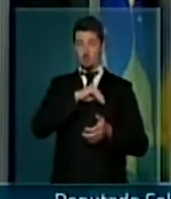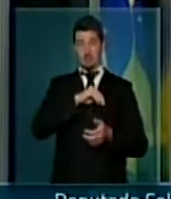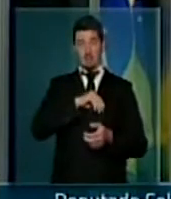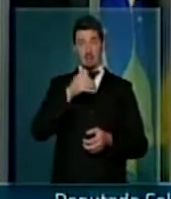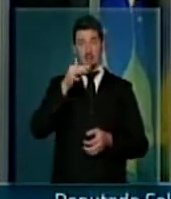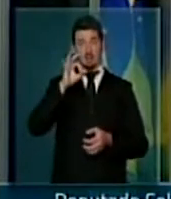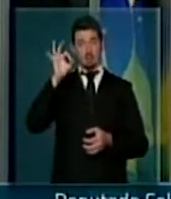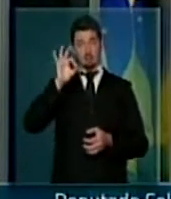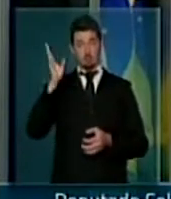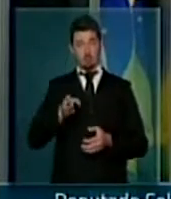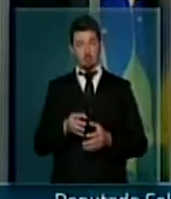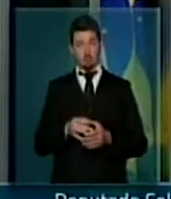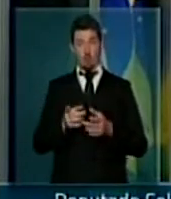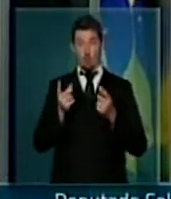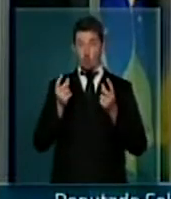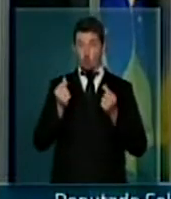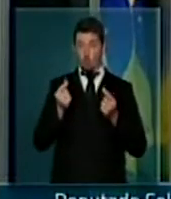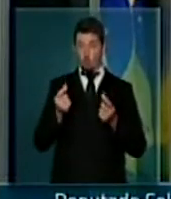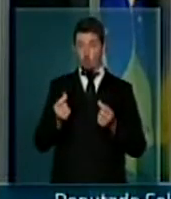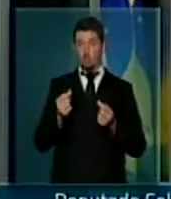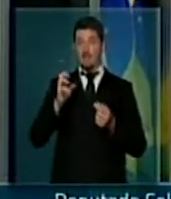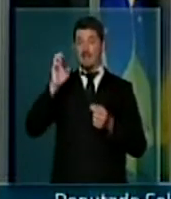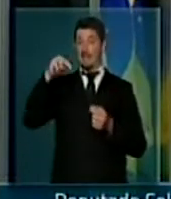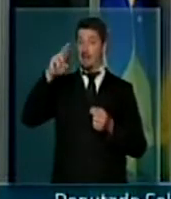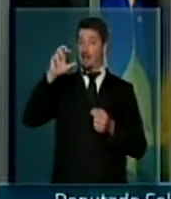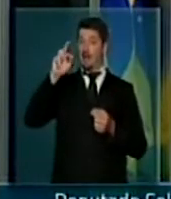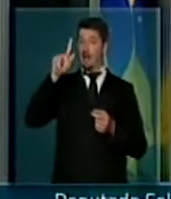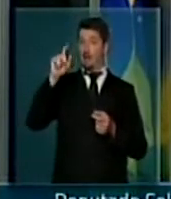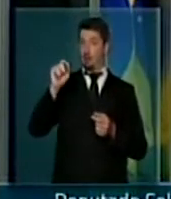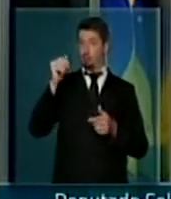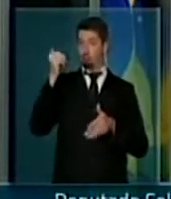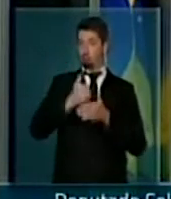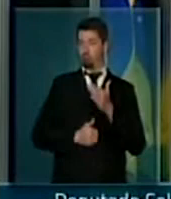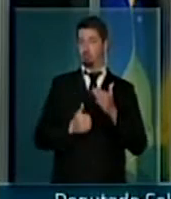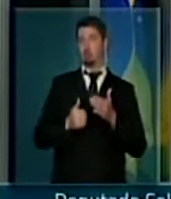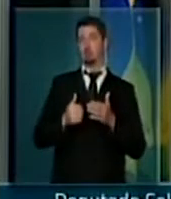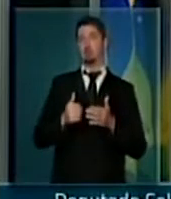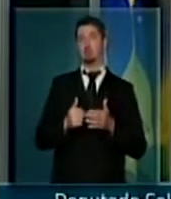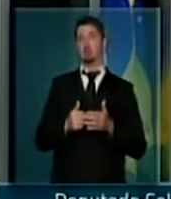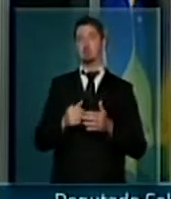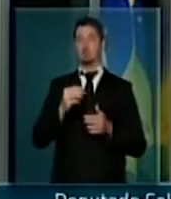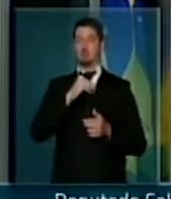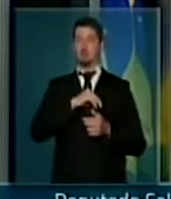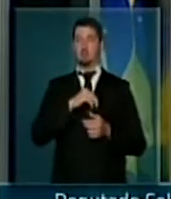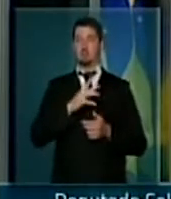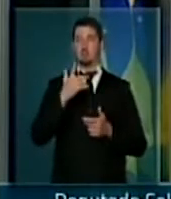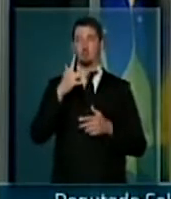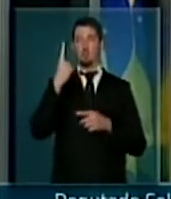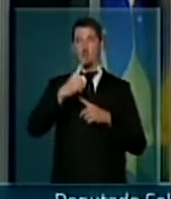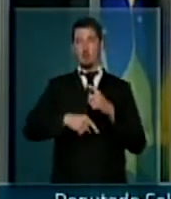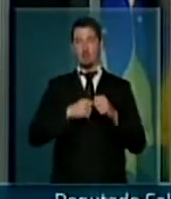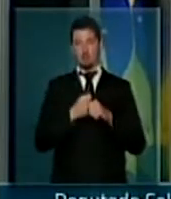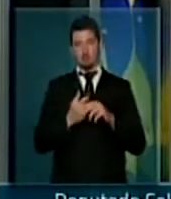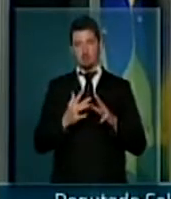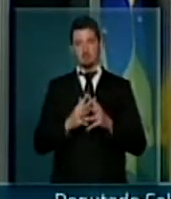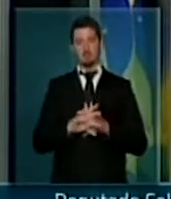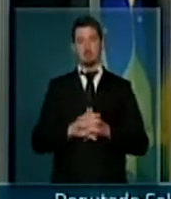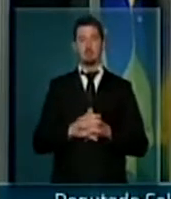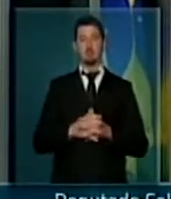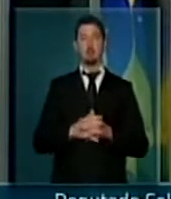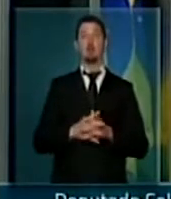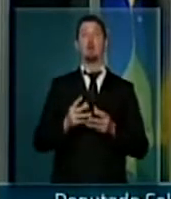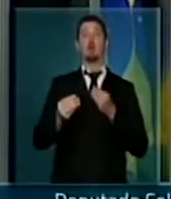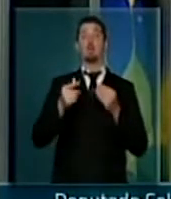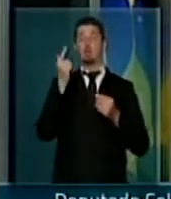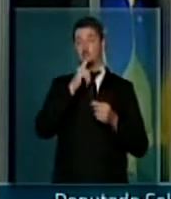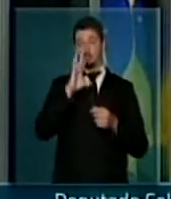10%. O custo, os encargos sobre o salário. isso num prazo de 1 ano. Como